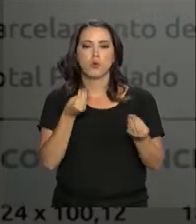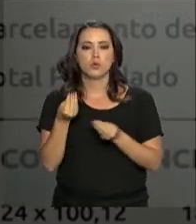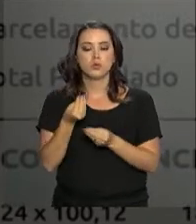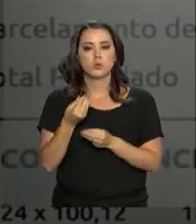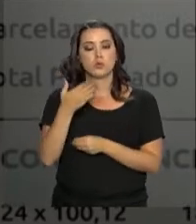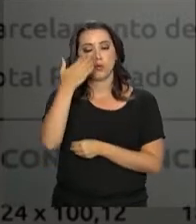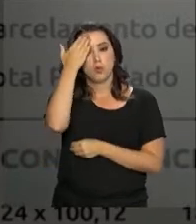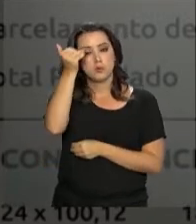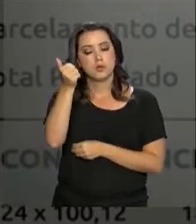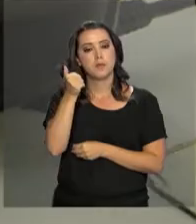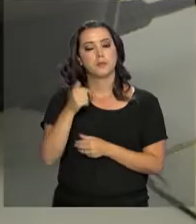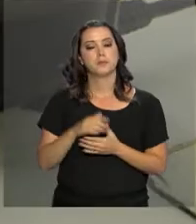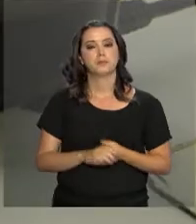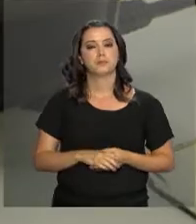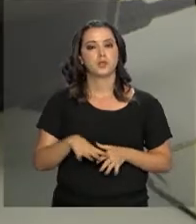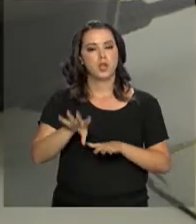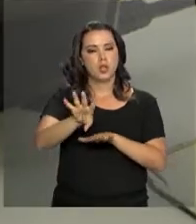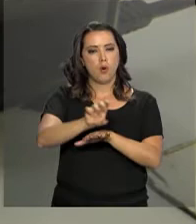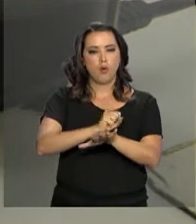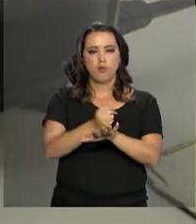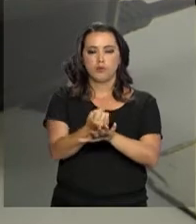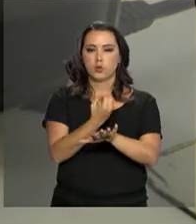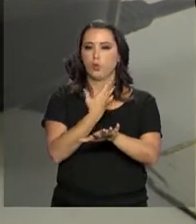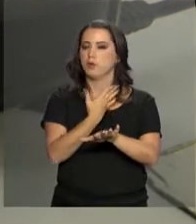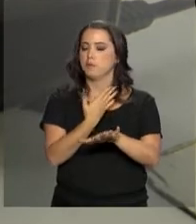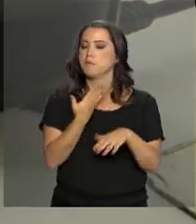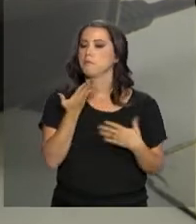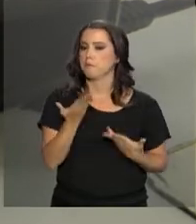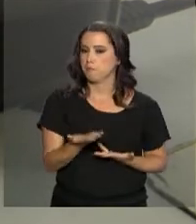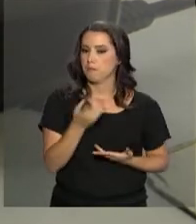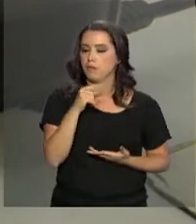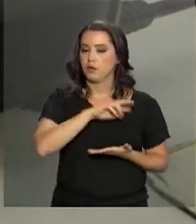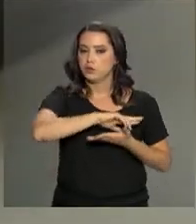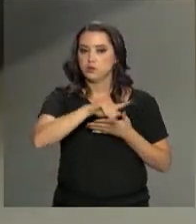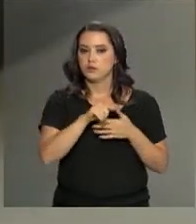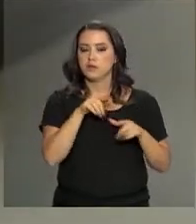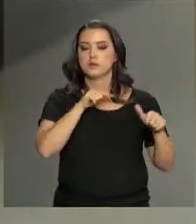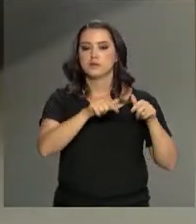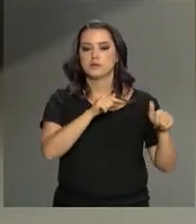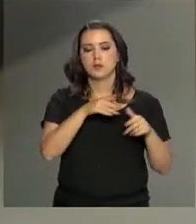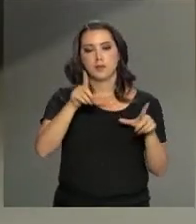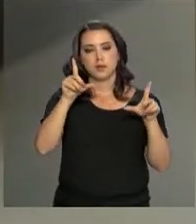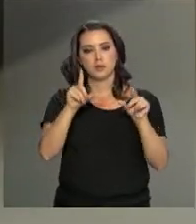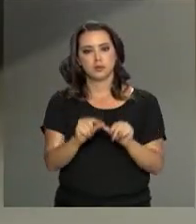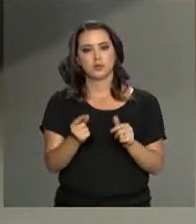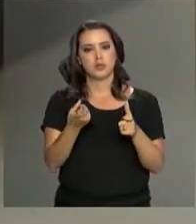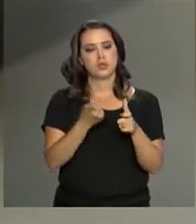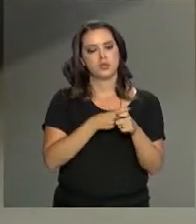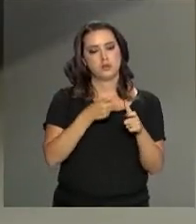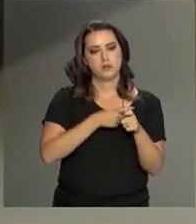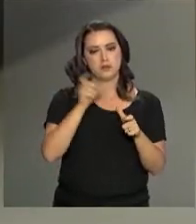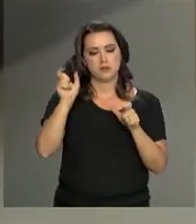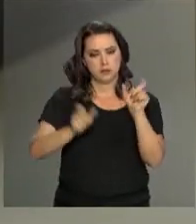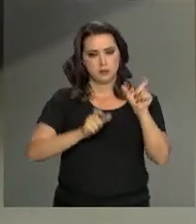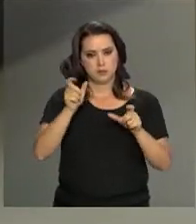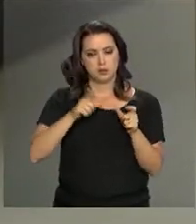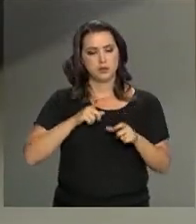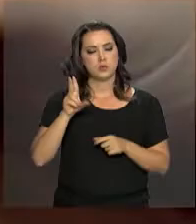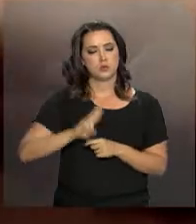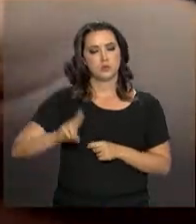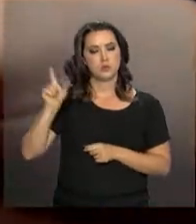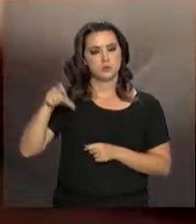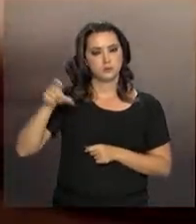sac e ouvidoria a medida faz parte de várias ações que buscam reduzir a inadimplência dos clientes de cartão de